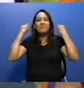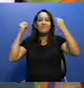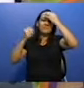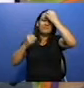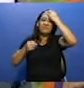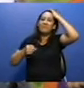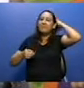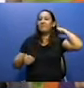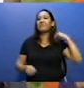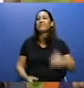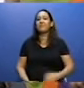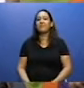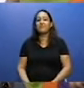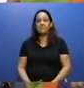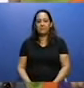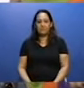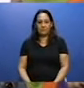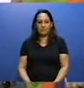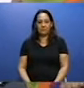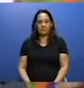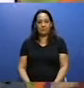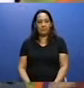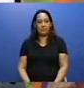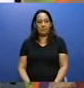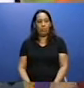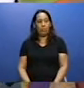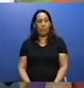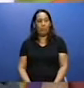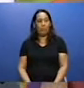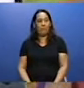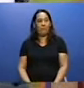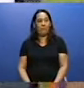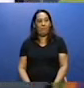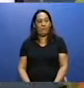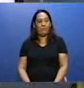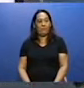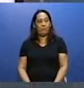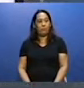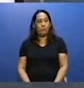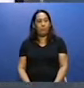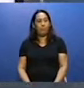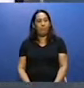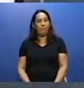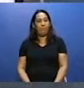Capricha, tá? E depois você pinta ele, deixa ele bem lindo.